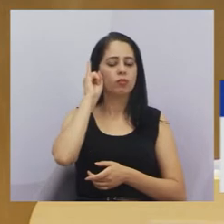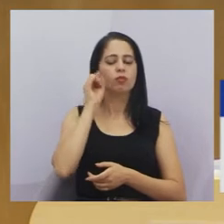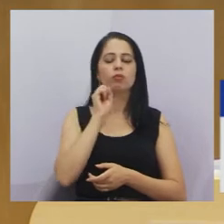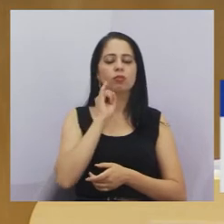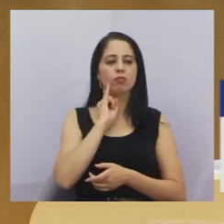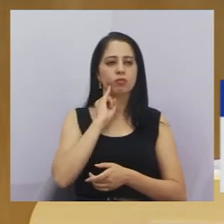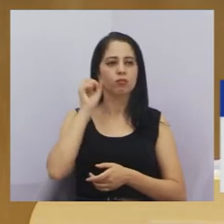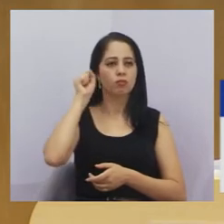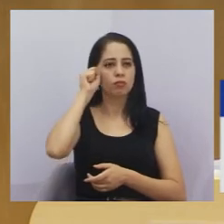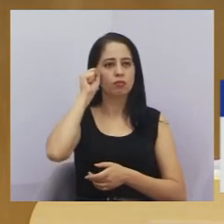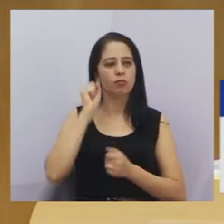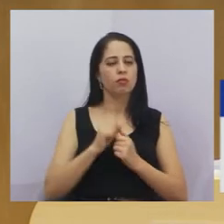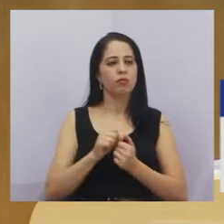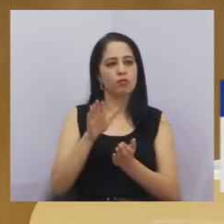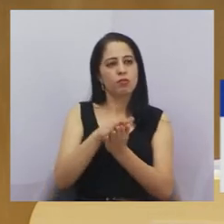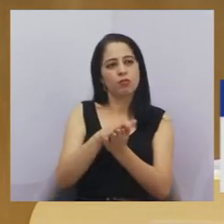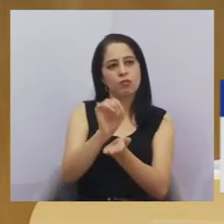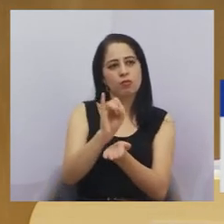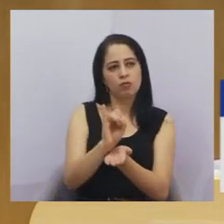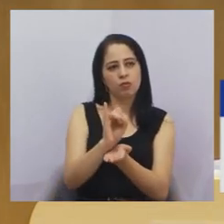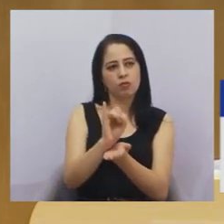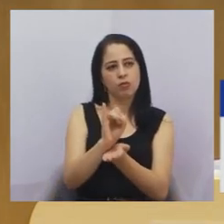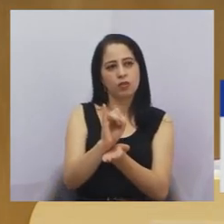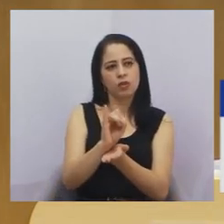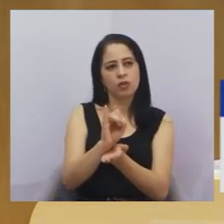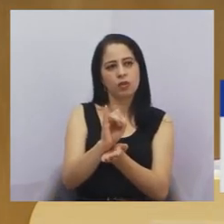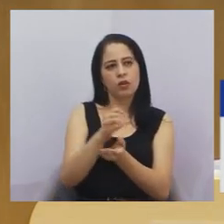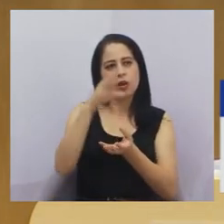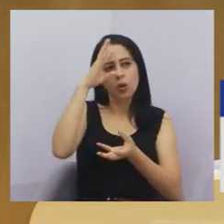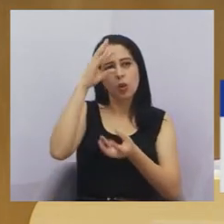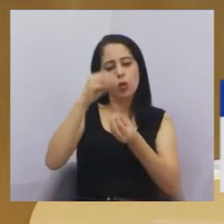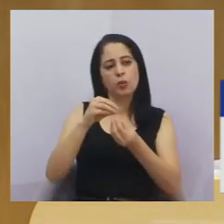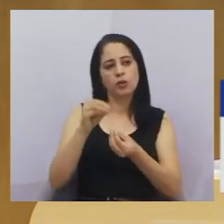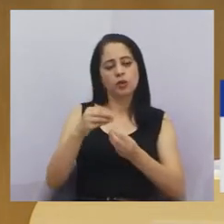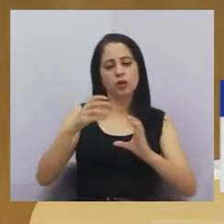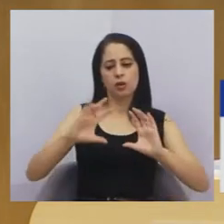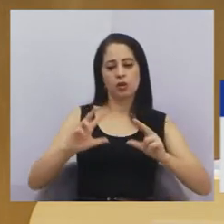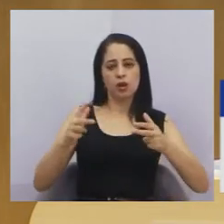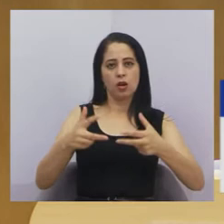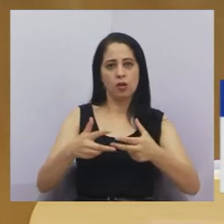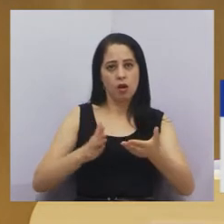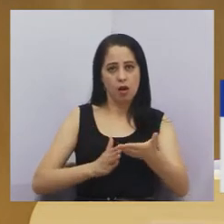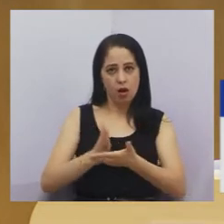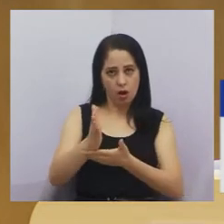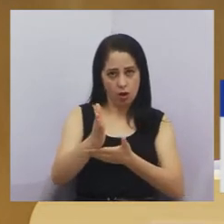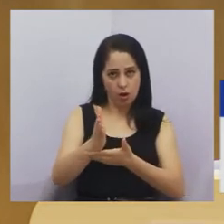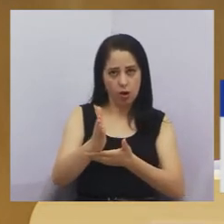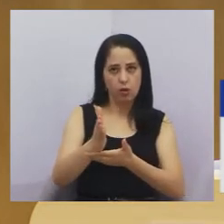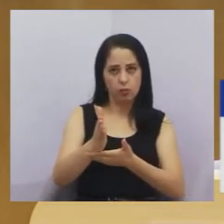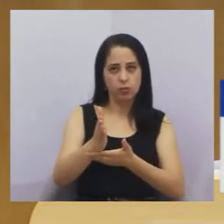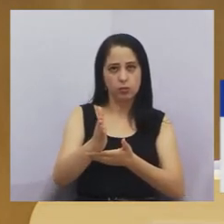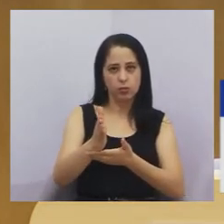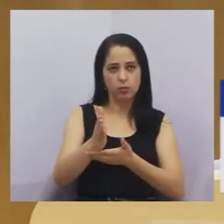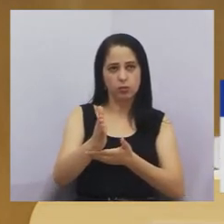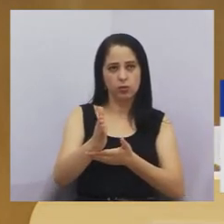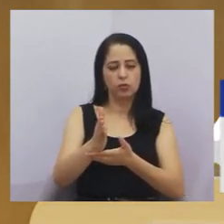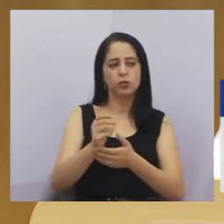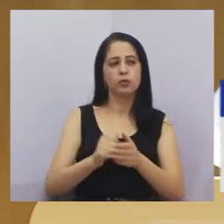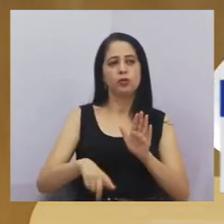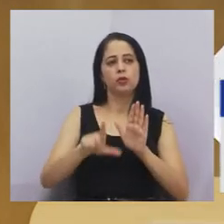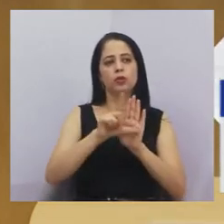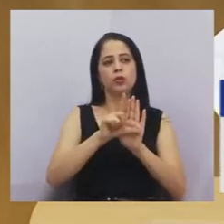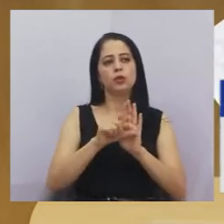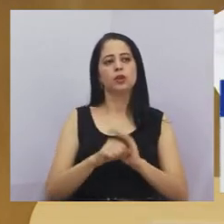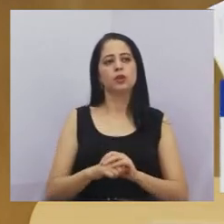Jacareí, no uso de suas atribuições, faz saber que a Câmara Municipal aprovou e sanciona e promulga a seguinte